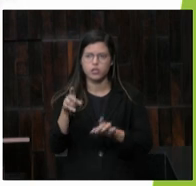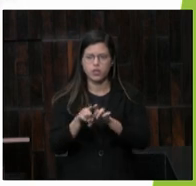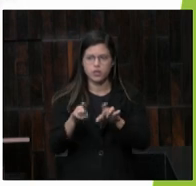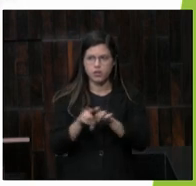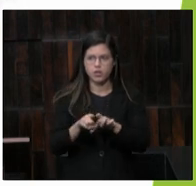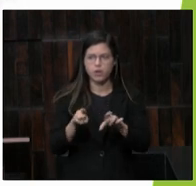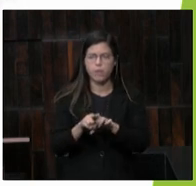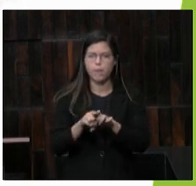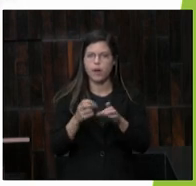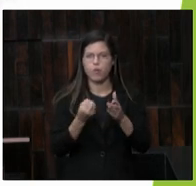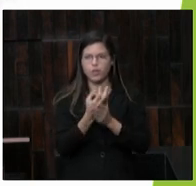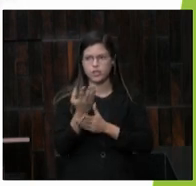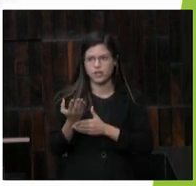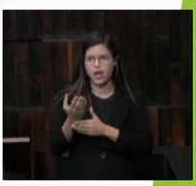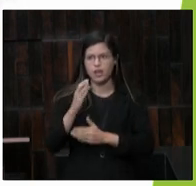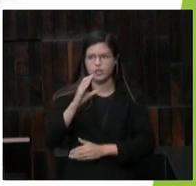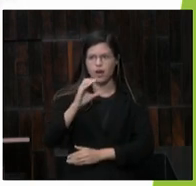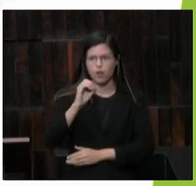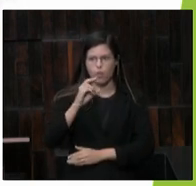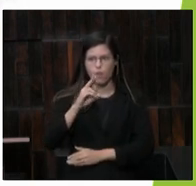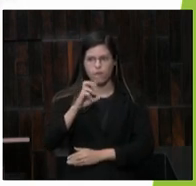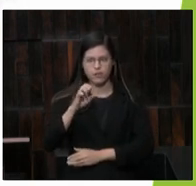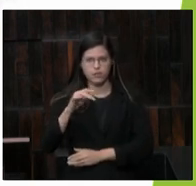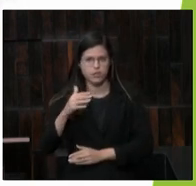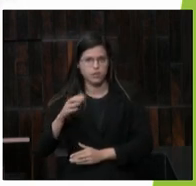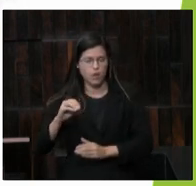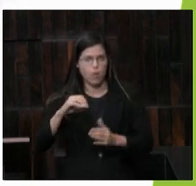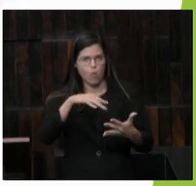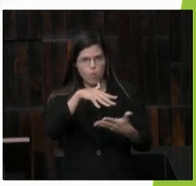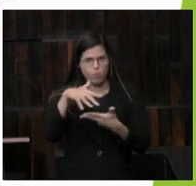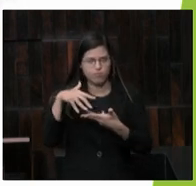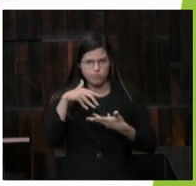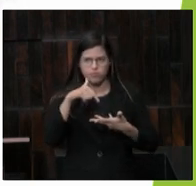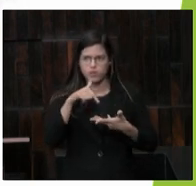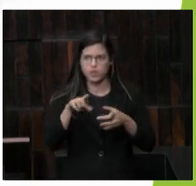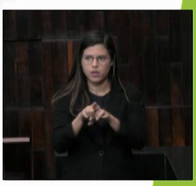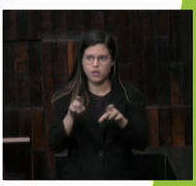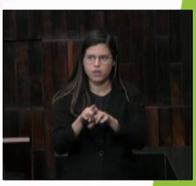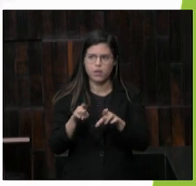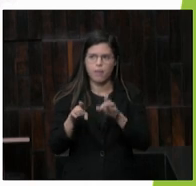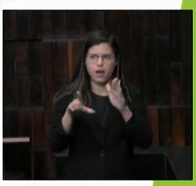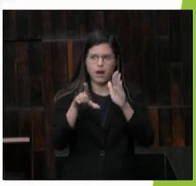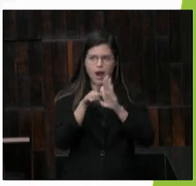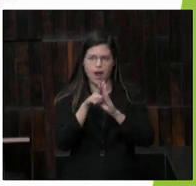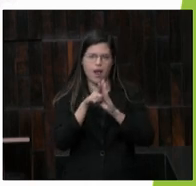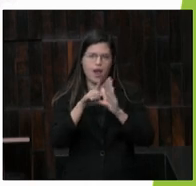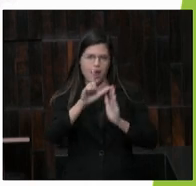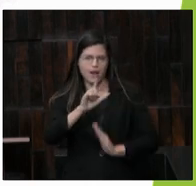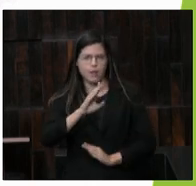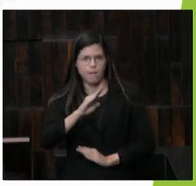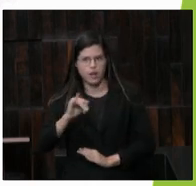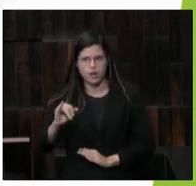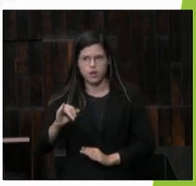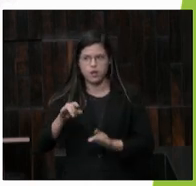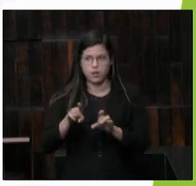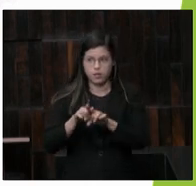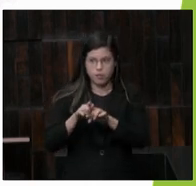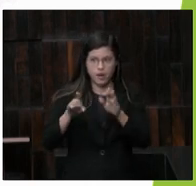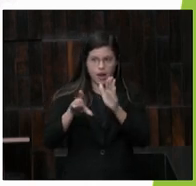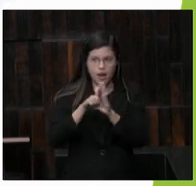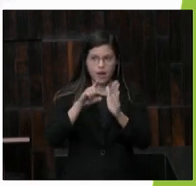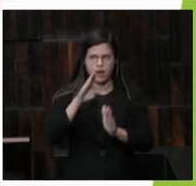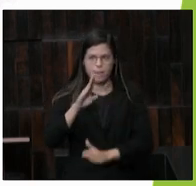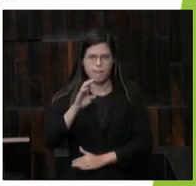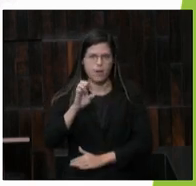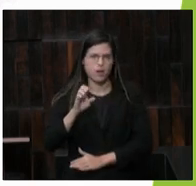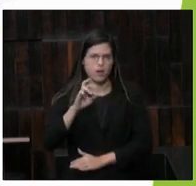Convenção Internacional, a Lei Brasileira de Inclusão e a Lei Berenice Piana, isso a nível federal. E agora eu vou falar um pouquinho das leis estaduais. Eu